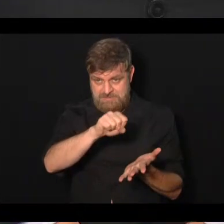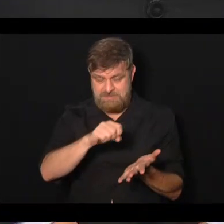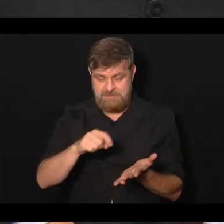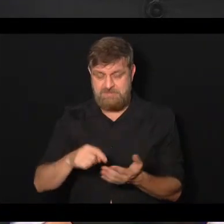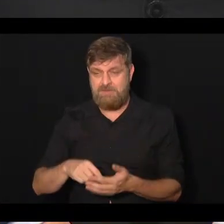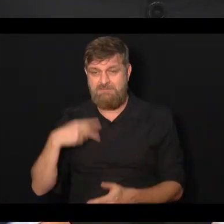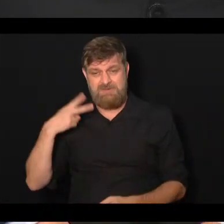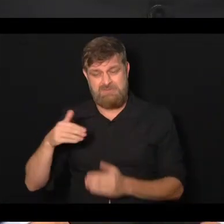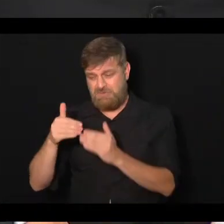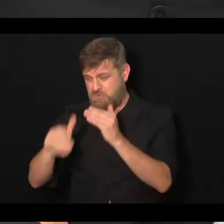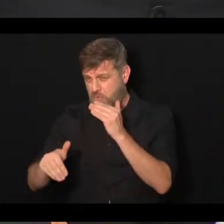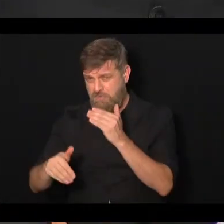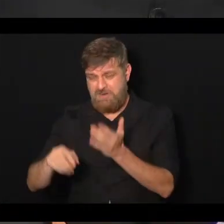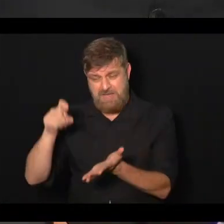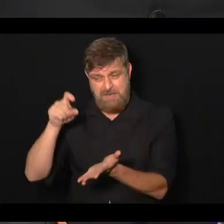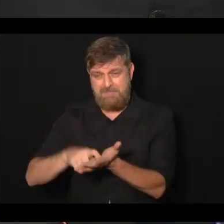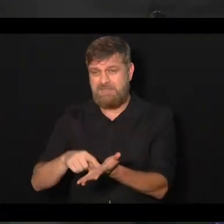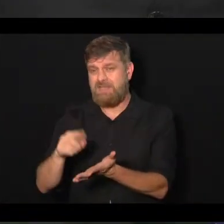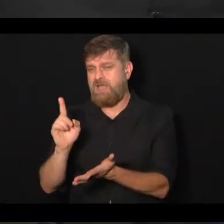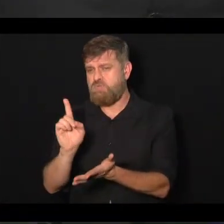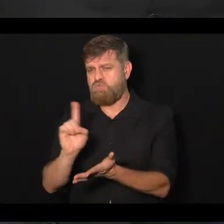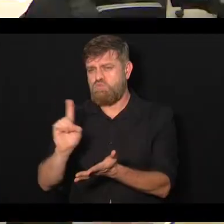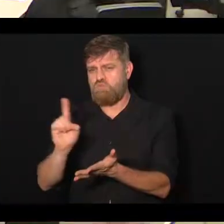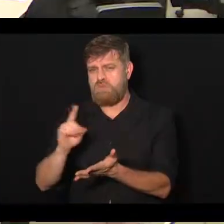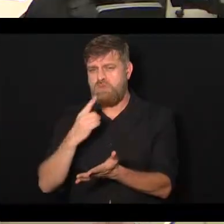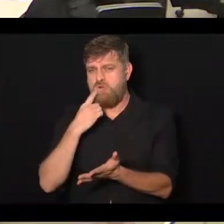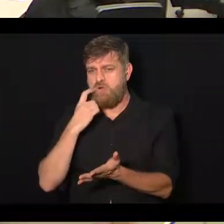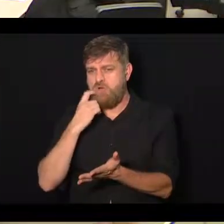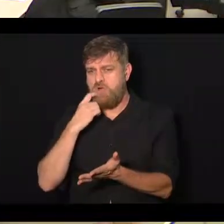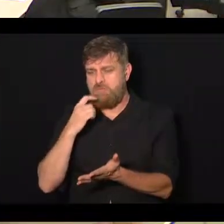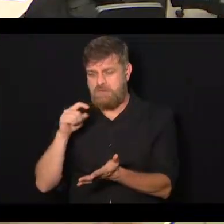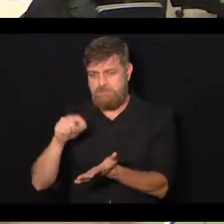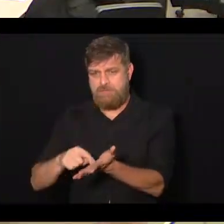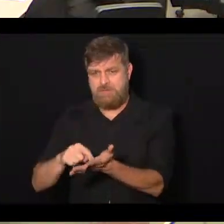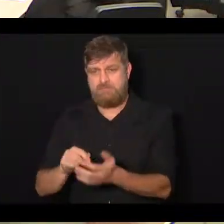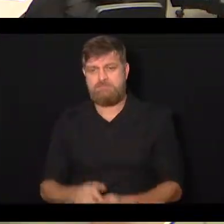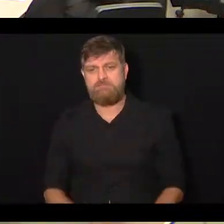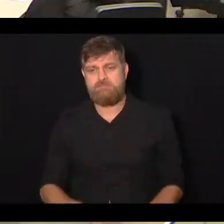contrários apertarão a tecla não. Em votação.